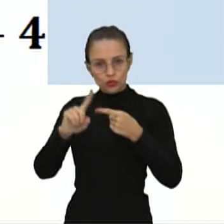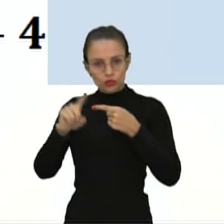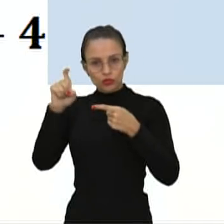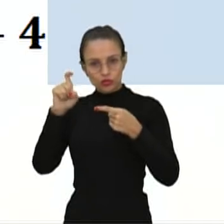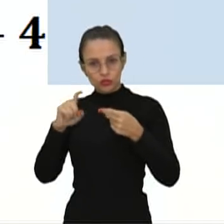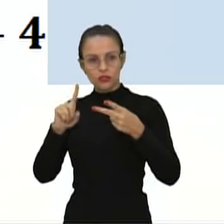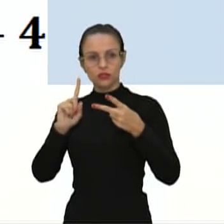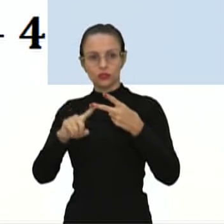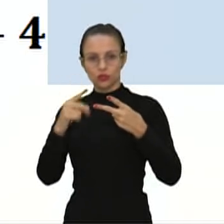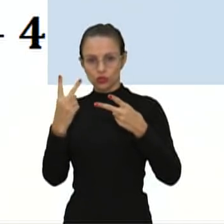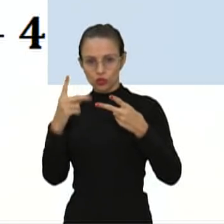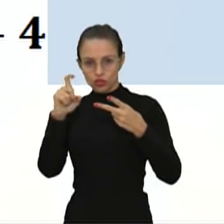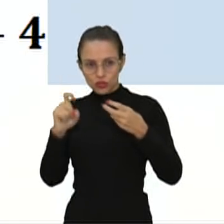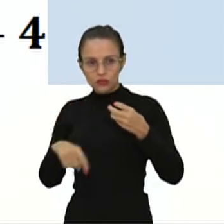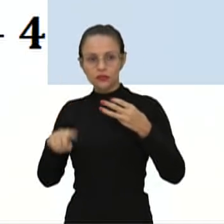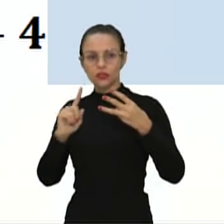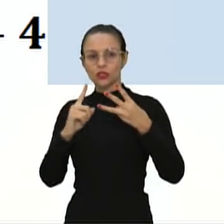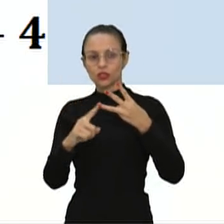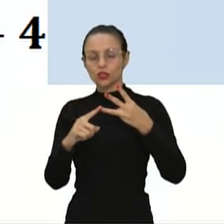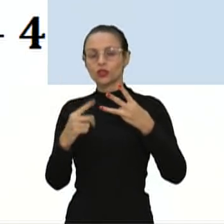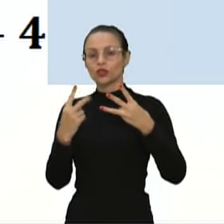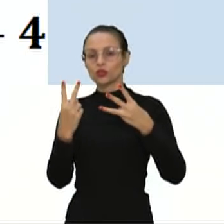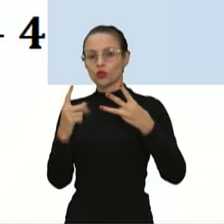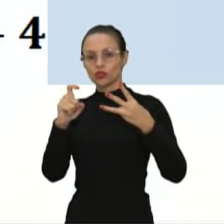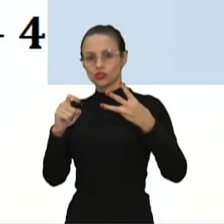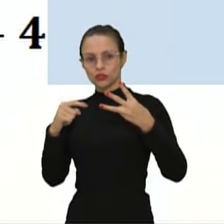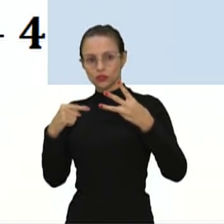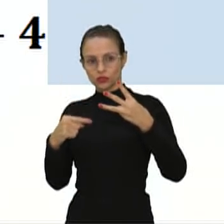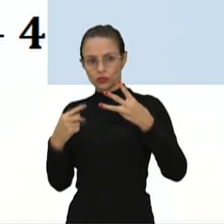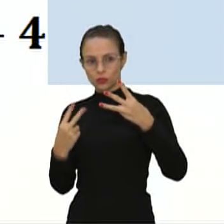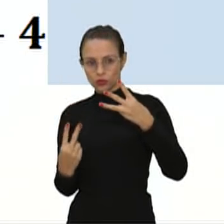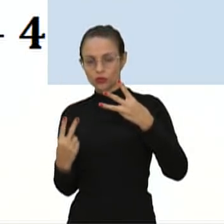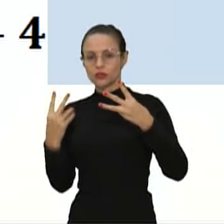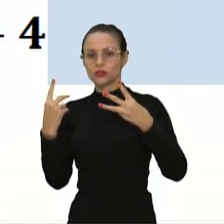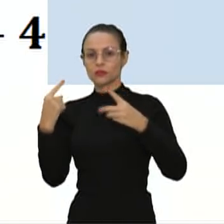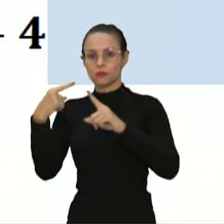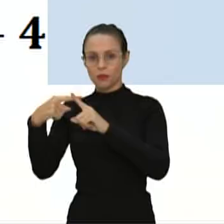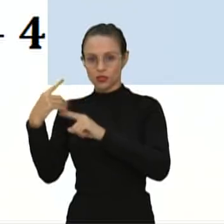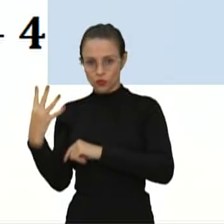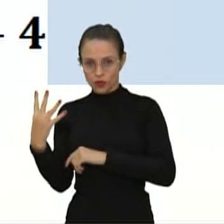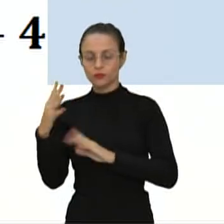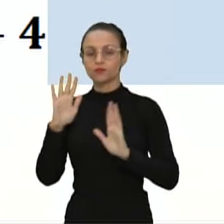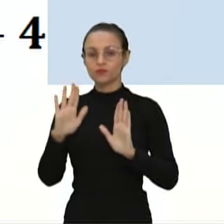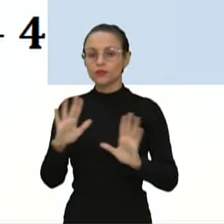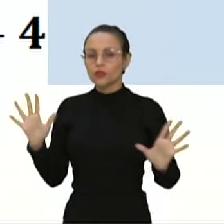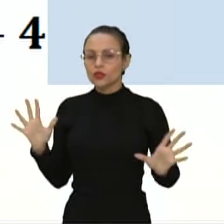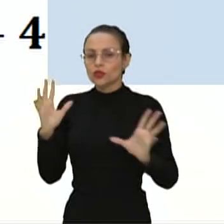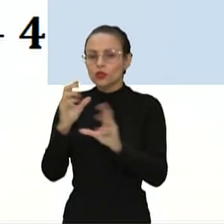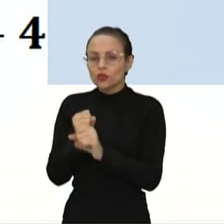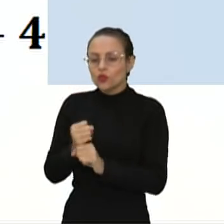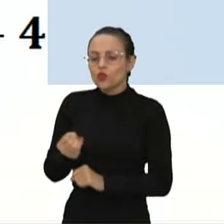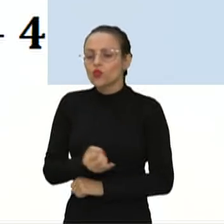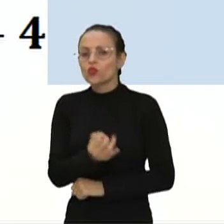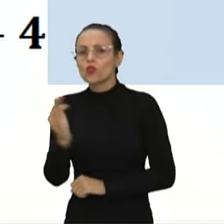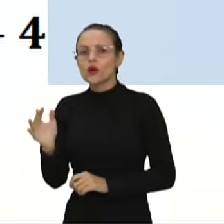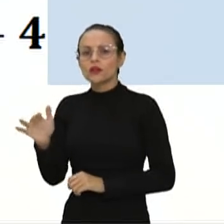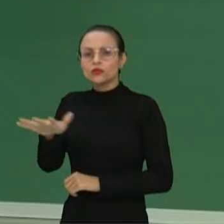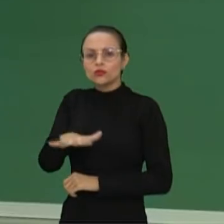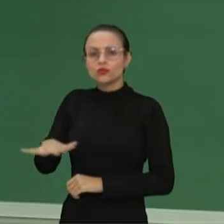é o 2x, que é o 2x sobre 2, mais 4. E qual que é o total de alunos na sala, vocês